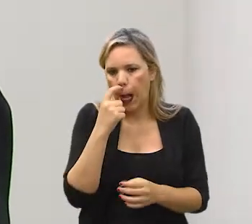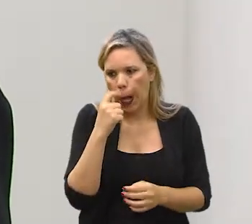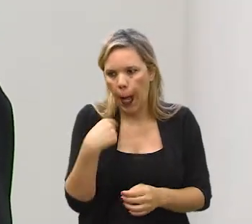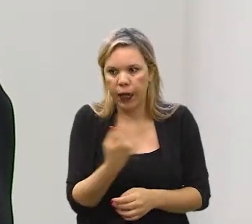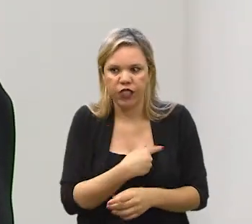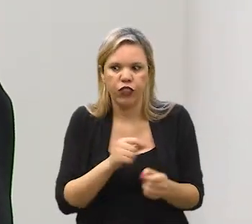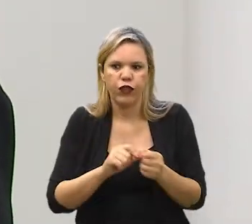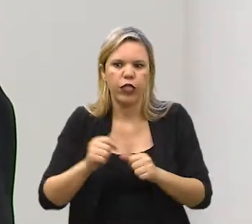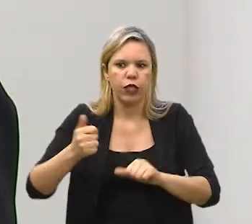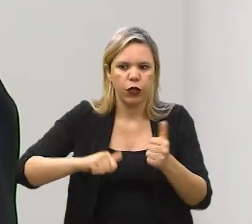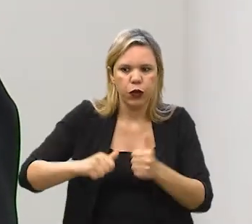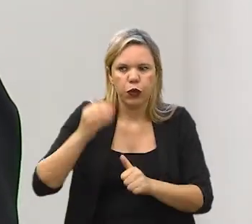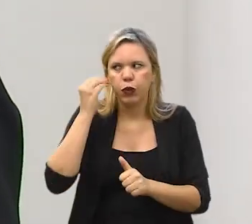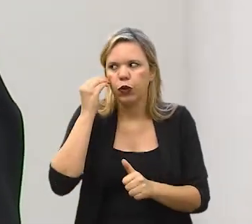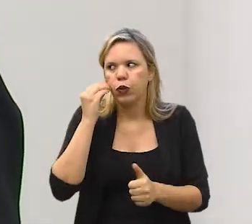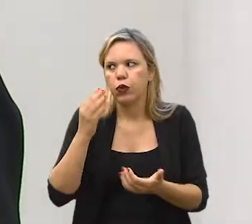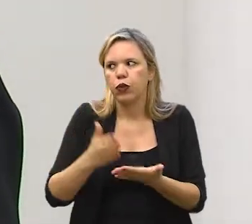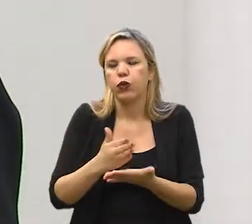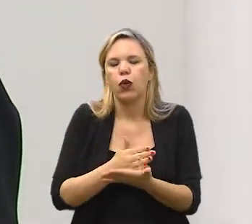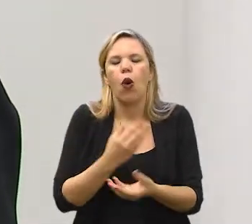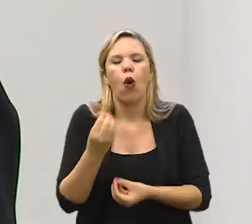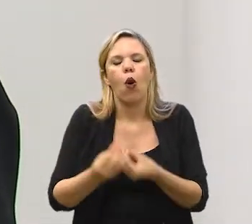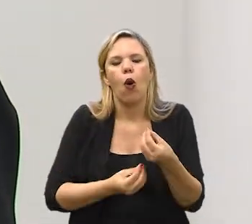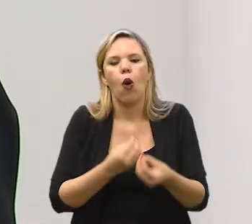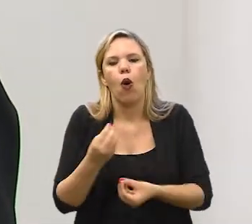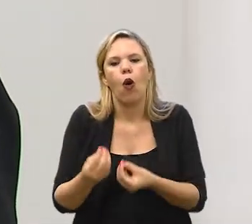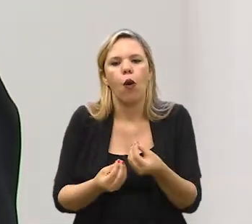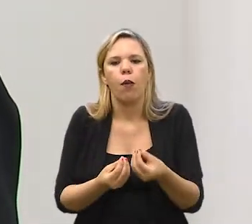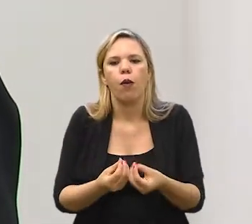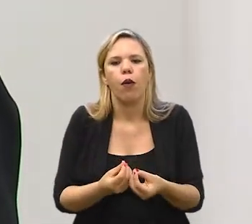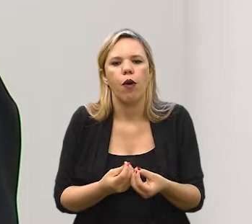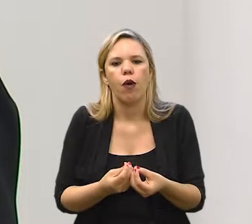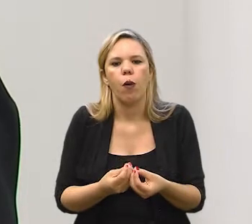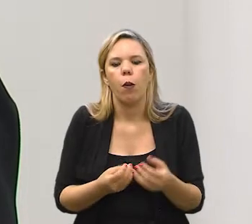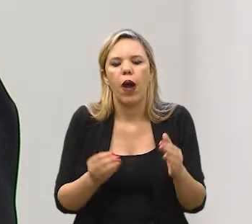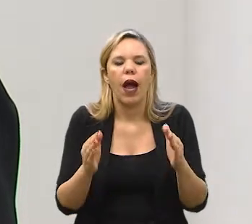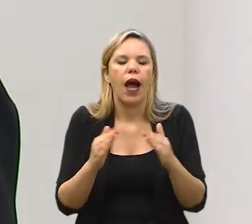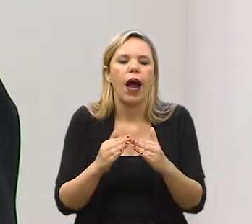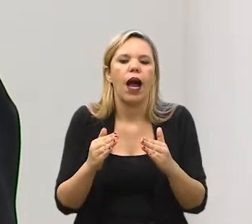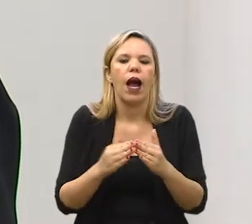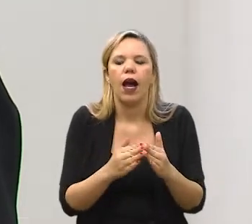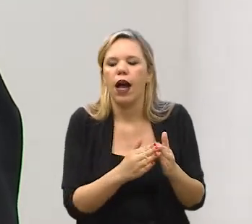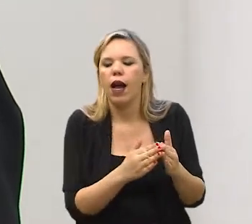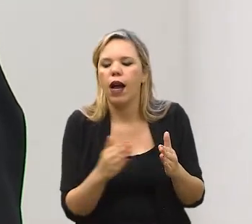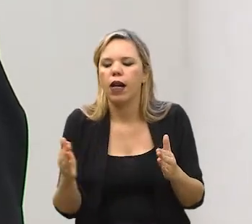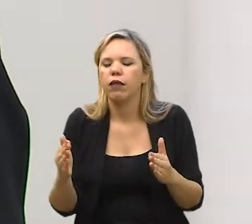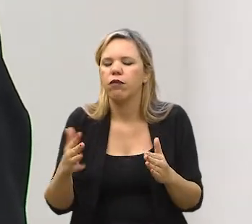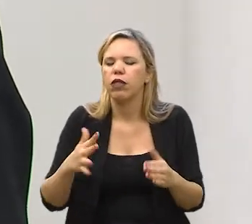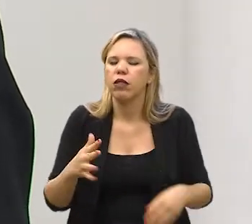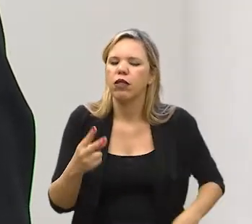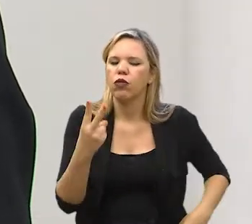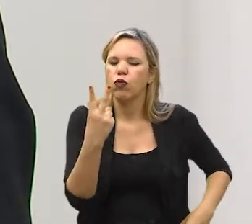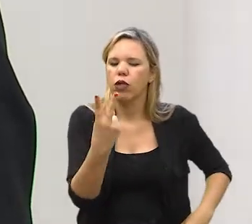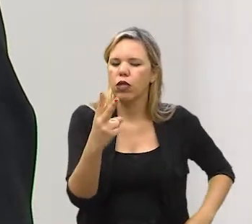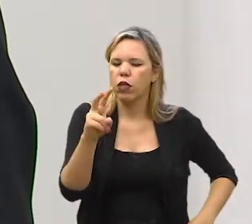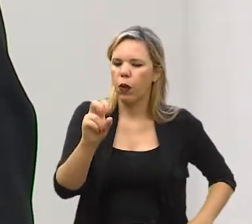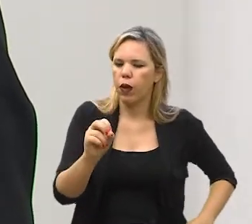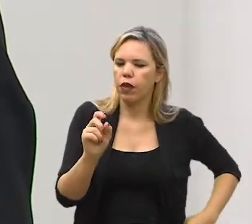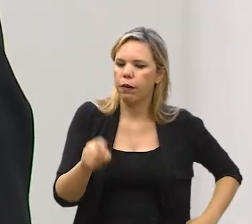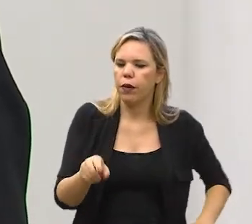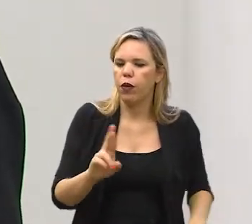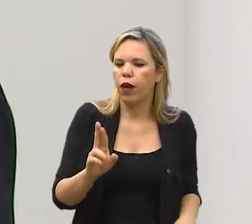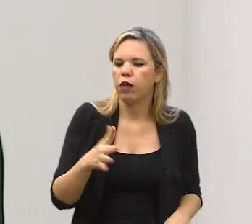uma simulação de um financiamento, como ficaria um imóvel na faixa aí de 250 mil, por